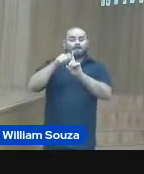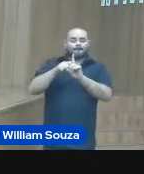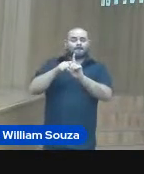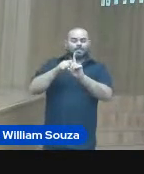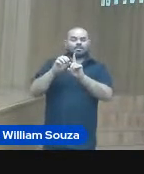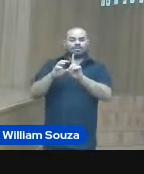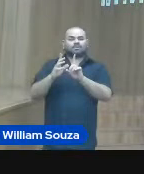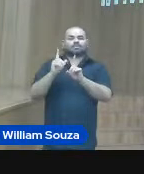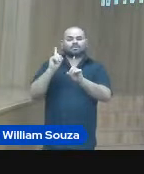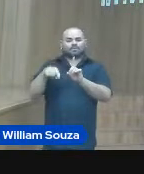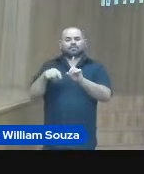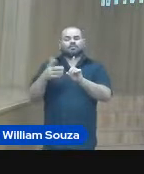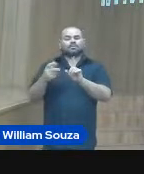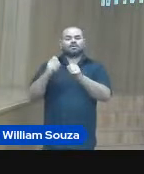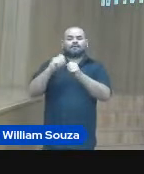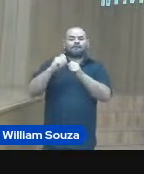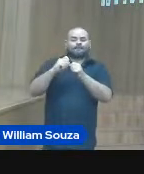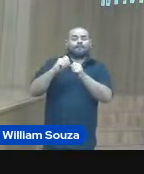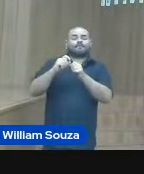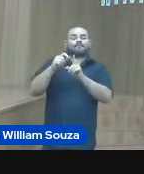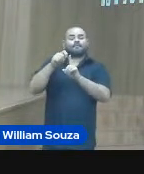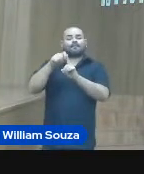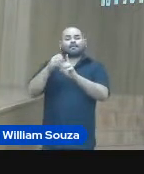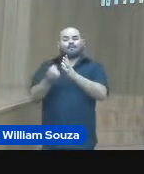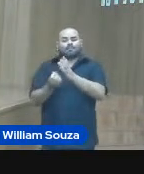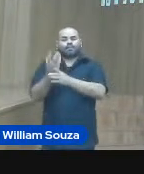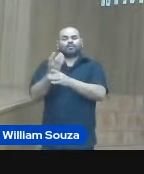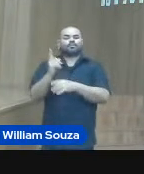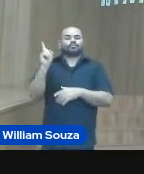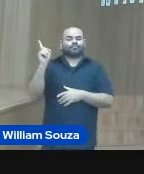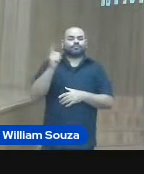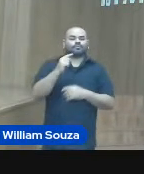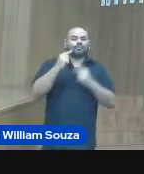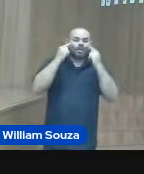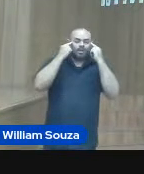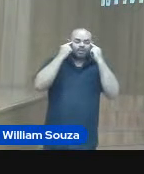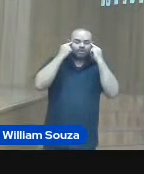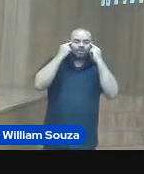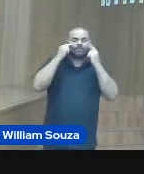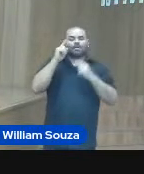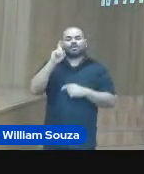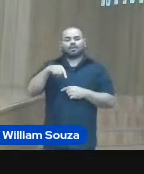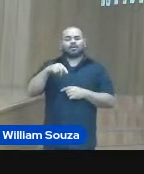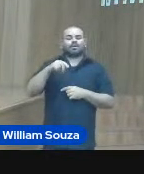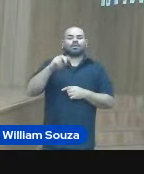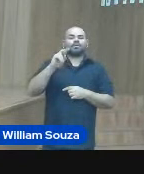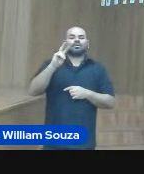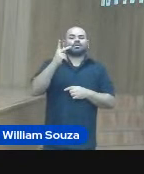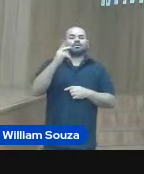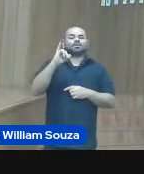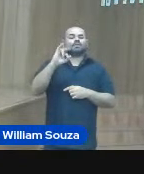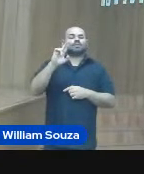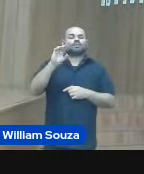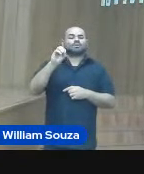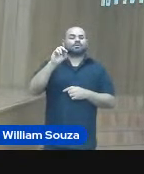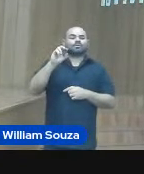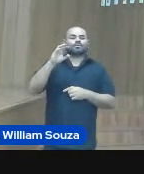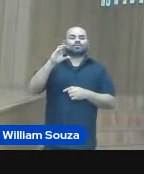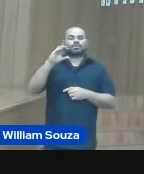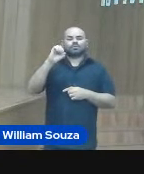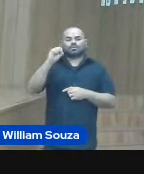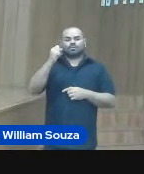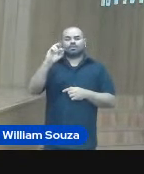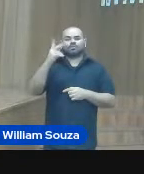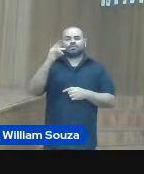Hiroshima e Nagasaki foram alvos de duas bombas atômicas. Um total de mortos próximo a 200